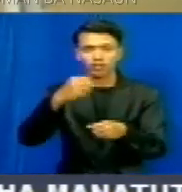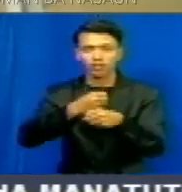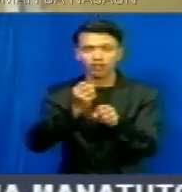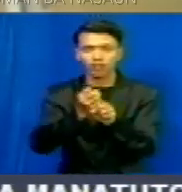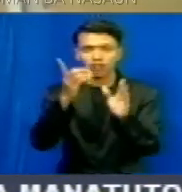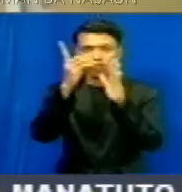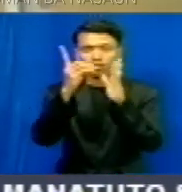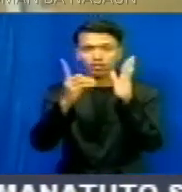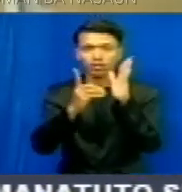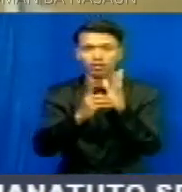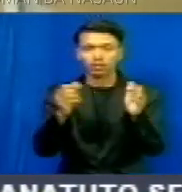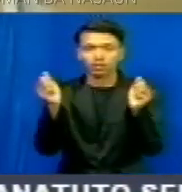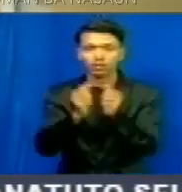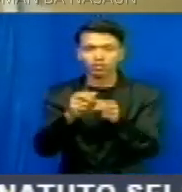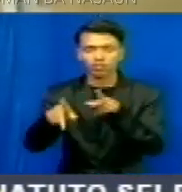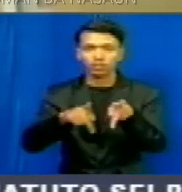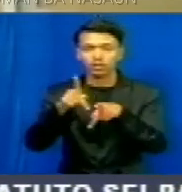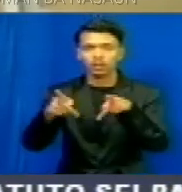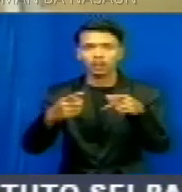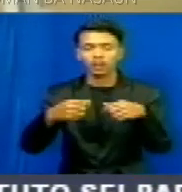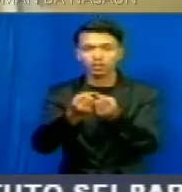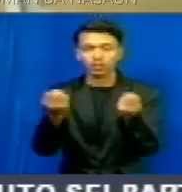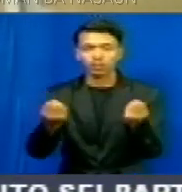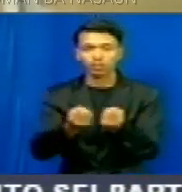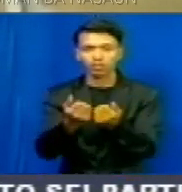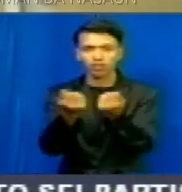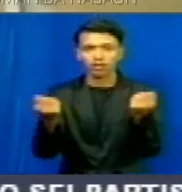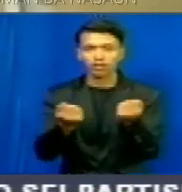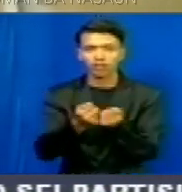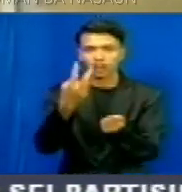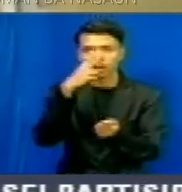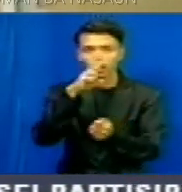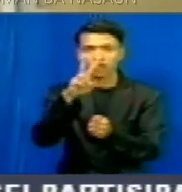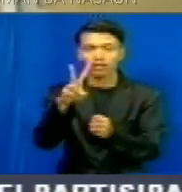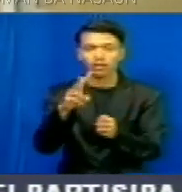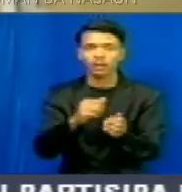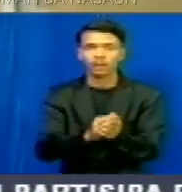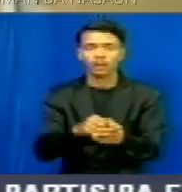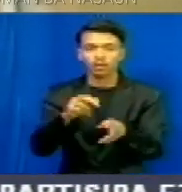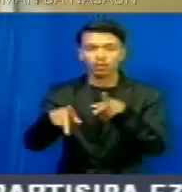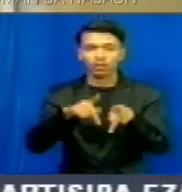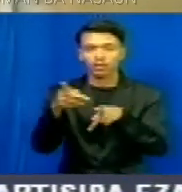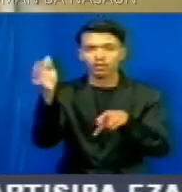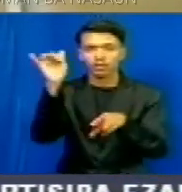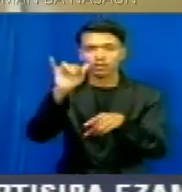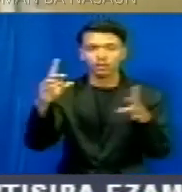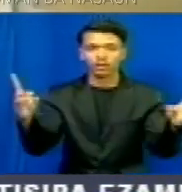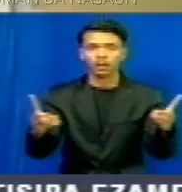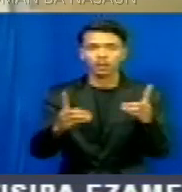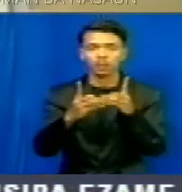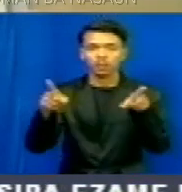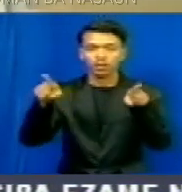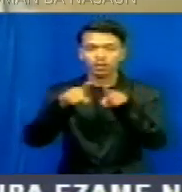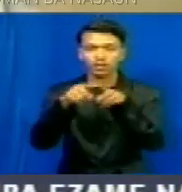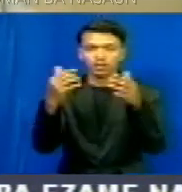ita direita ho tenia comunidade sira e suco no aldeia, ita harai wa situ sanga moris tenia komunidade sira nebe mak enfrenta hanis